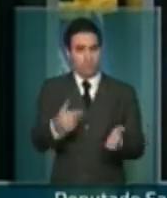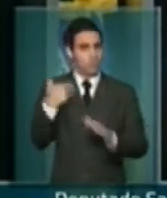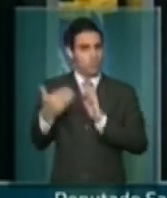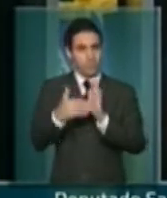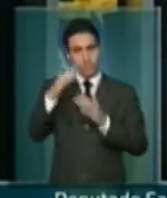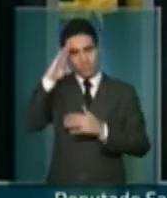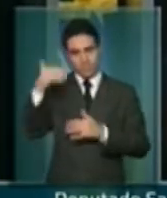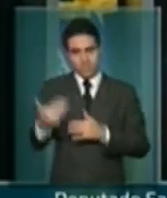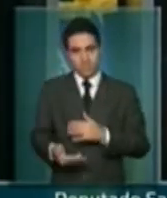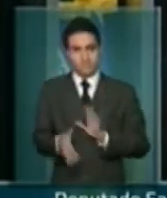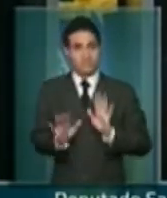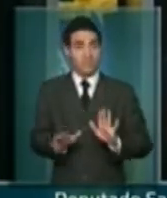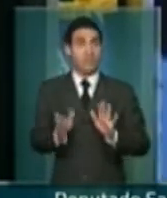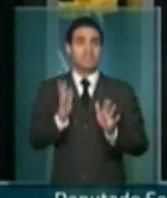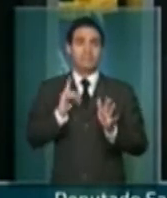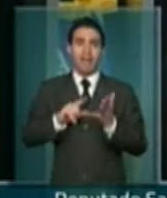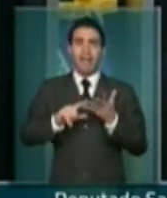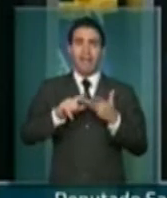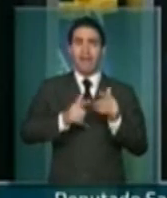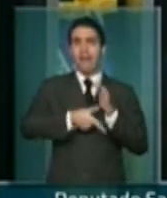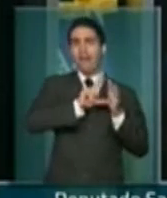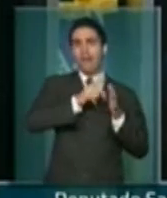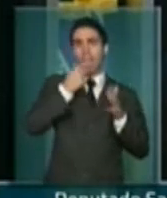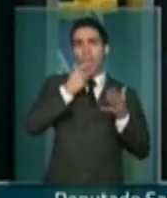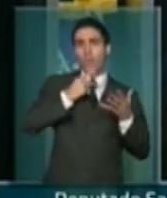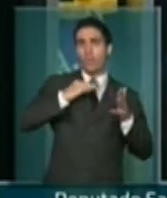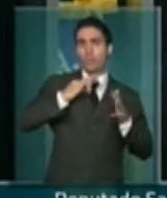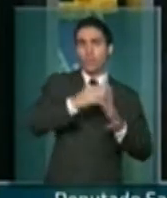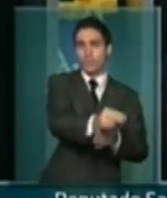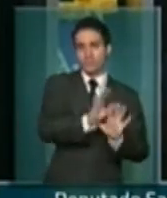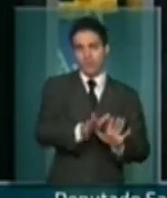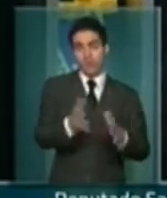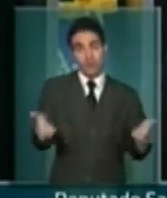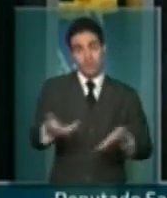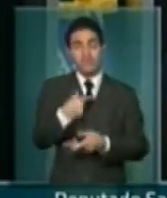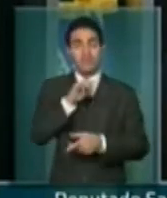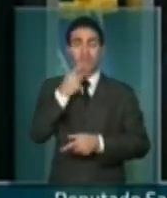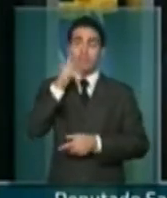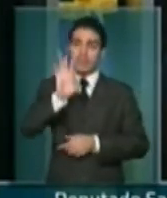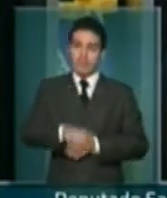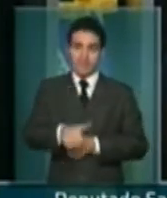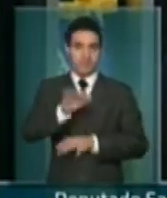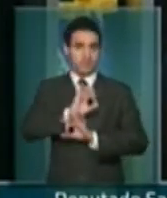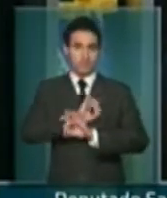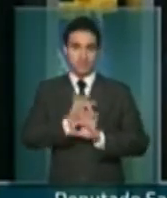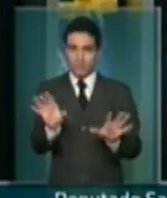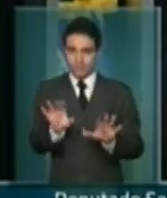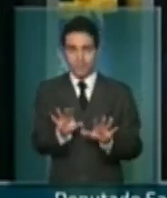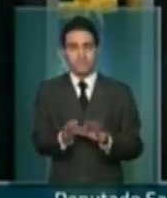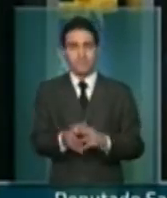mais o que falar depois daquilo que foi dito. Eu só tenho que elogiar. E quero ler